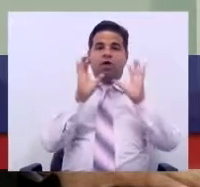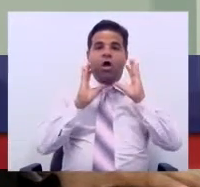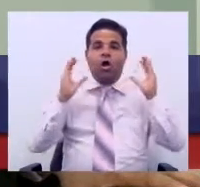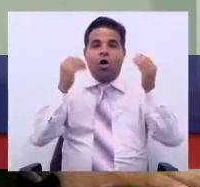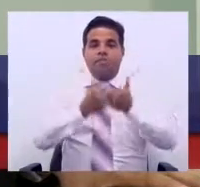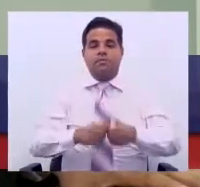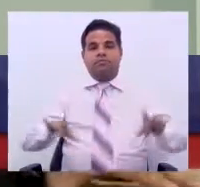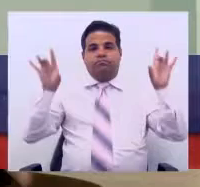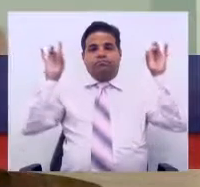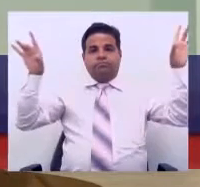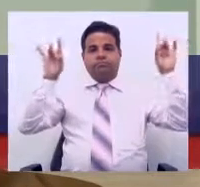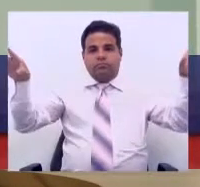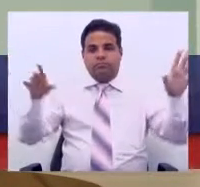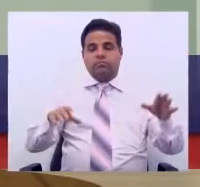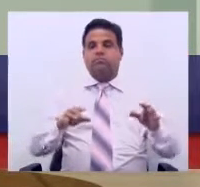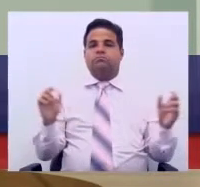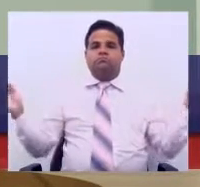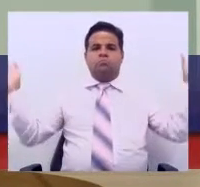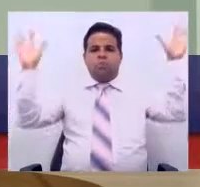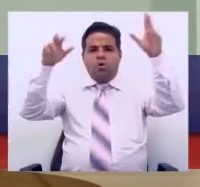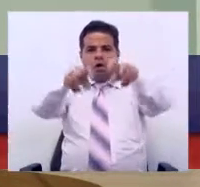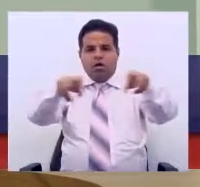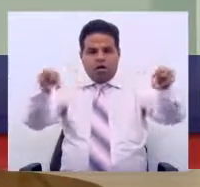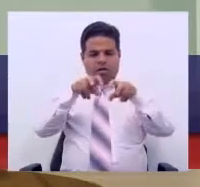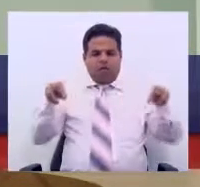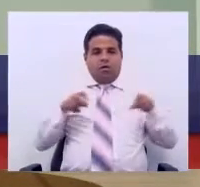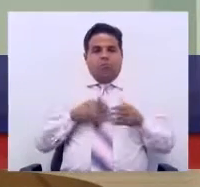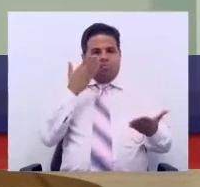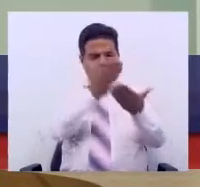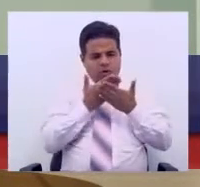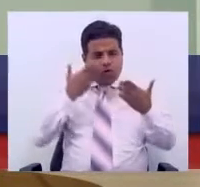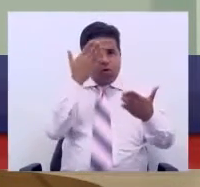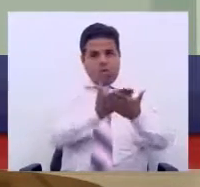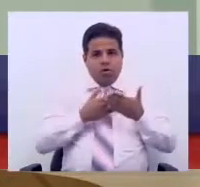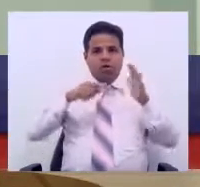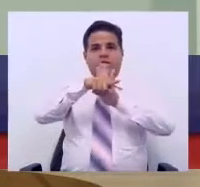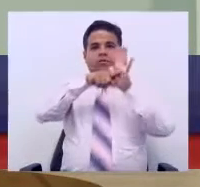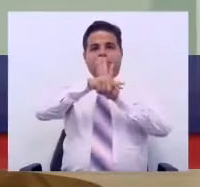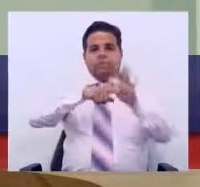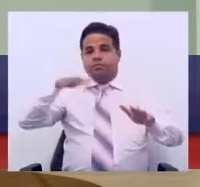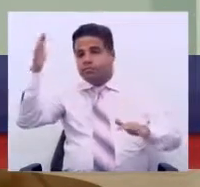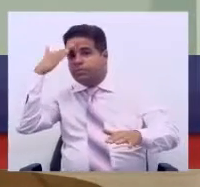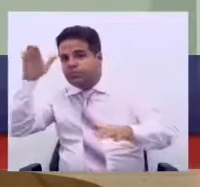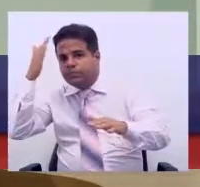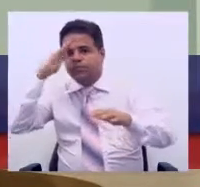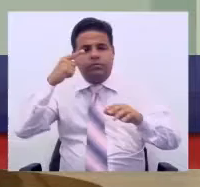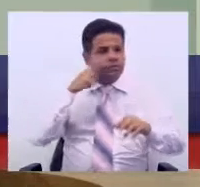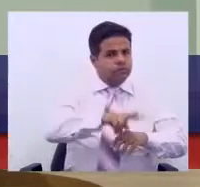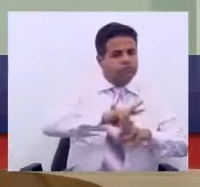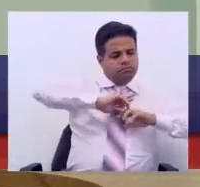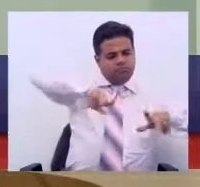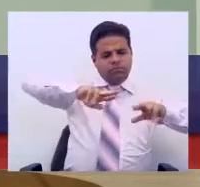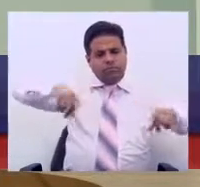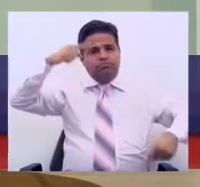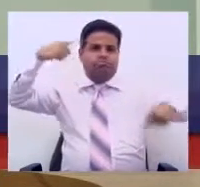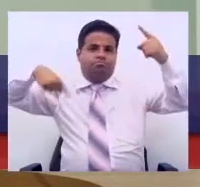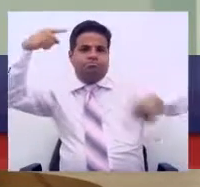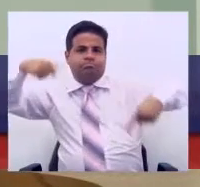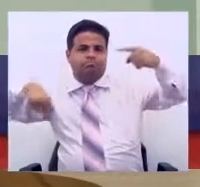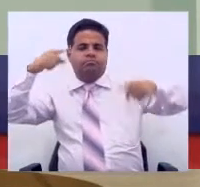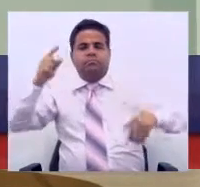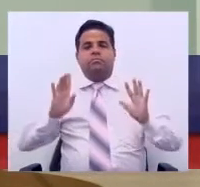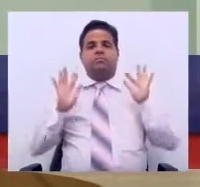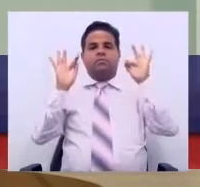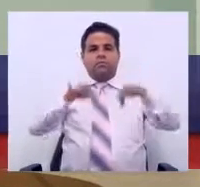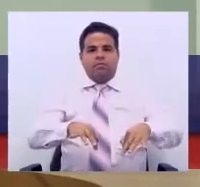Constituição e Justiça se reuniu na data de hoje, analisou o mesmo, entendeu que tem algumas divergências na redação final.